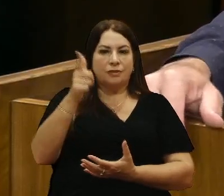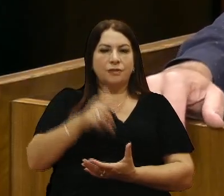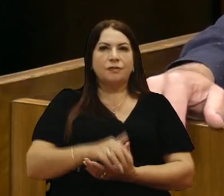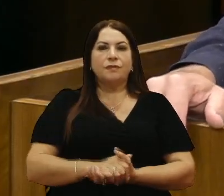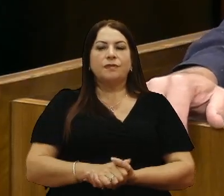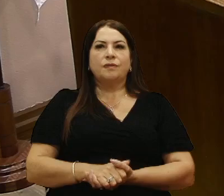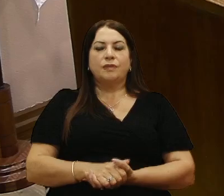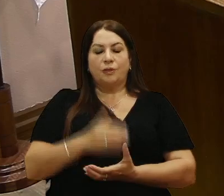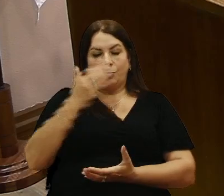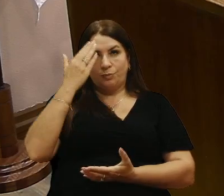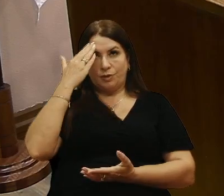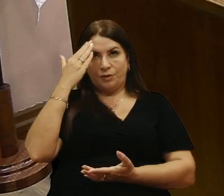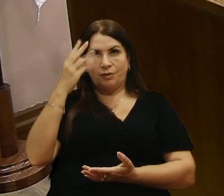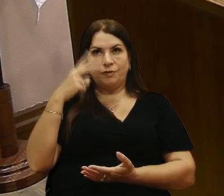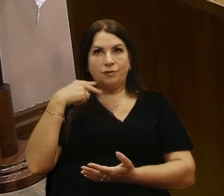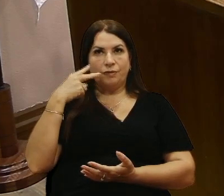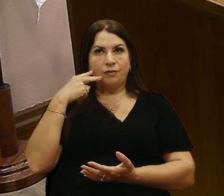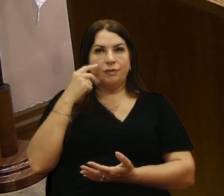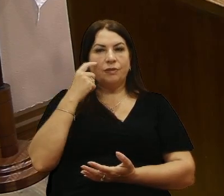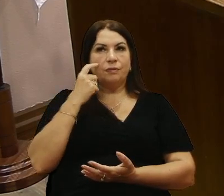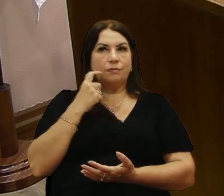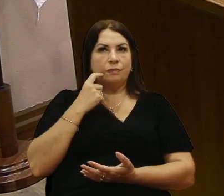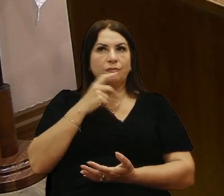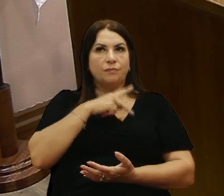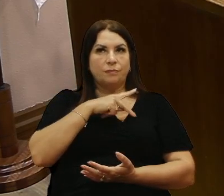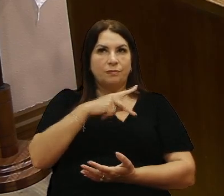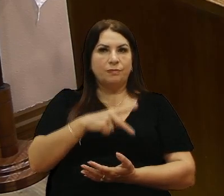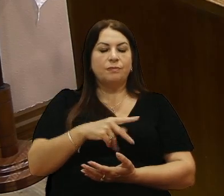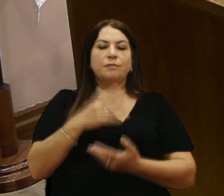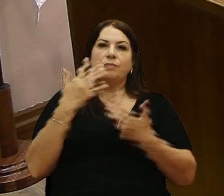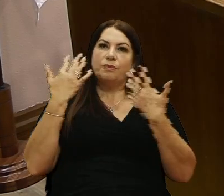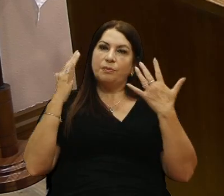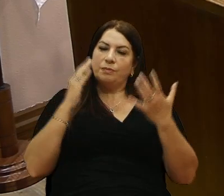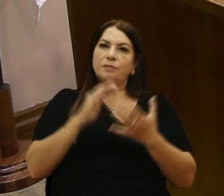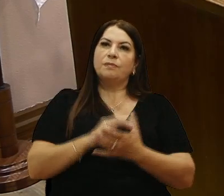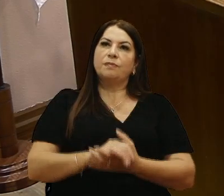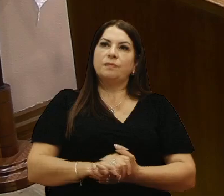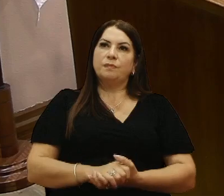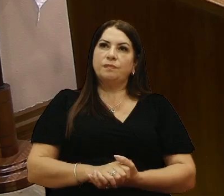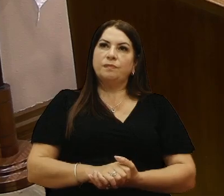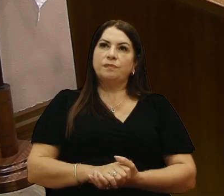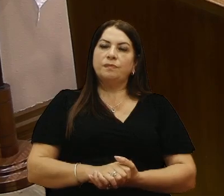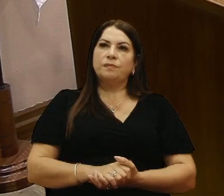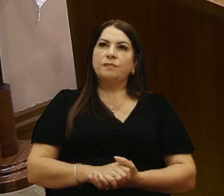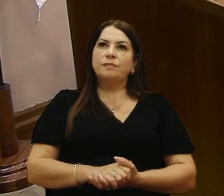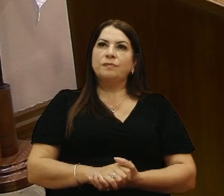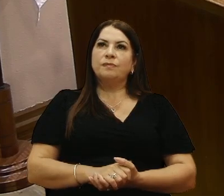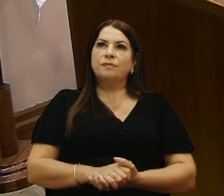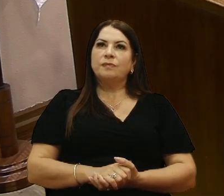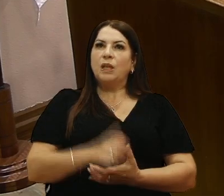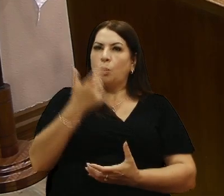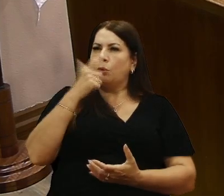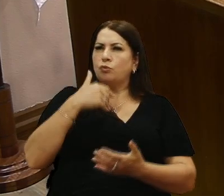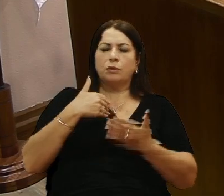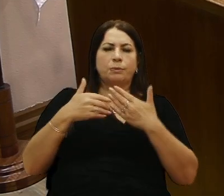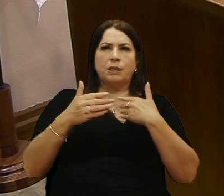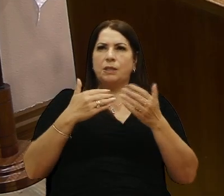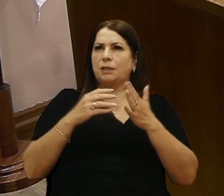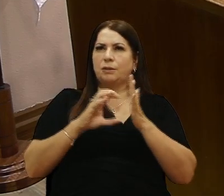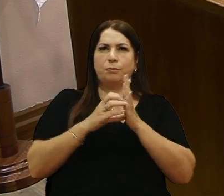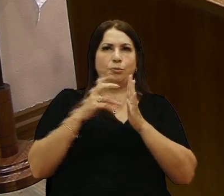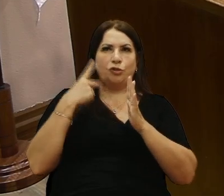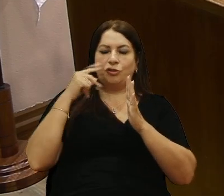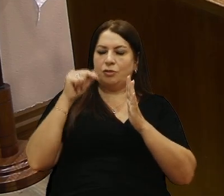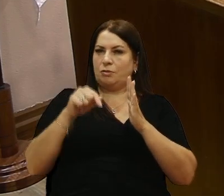sua parte. Obrigado, vereador Petrini, nosso presidente, lhe parabenizar. Eu acho que, independente das questões